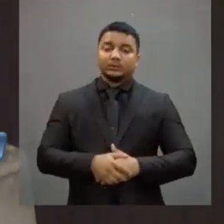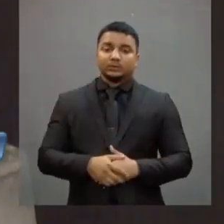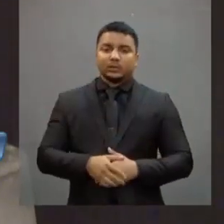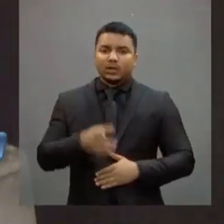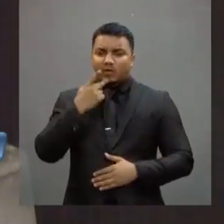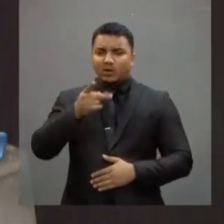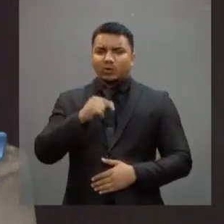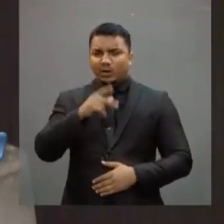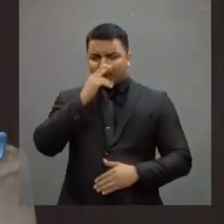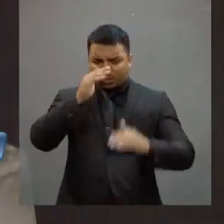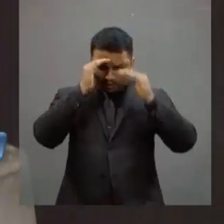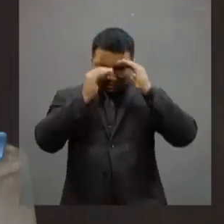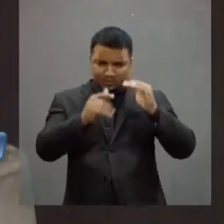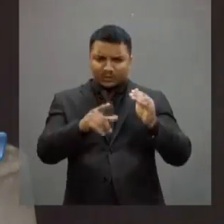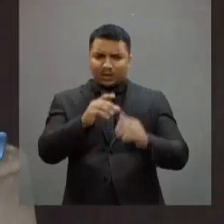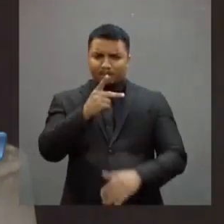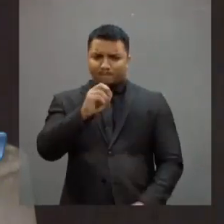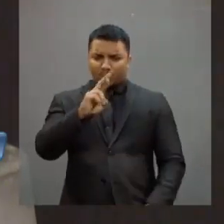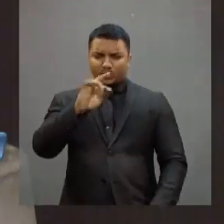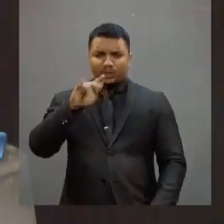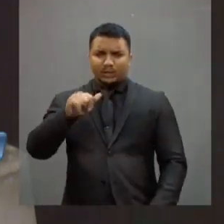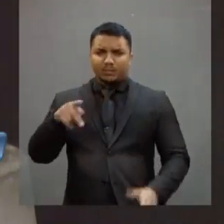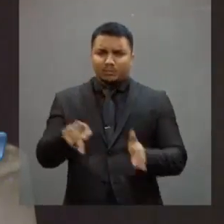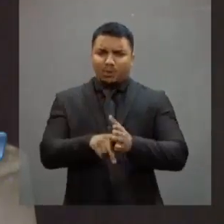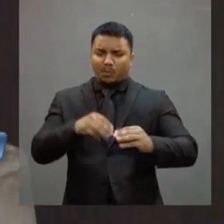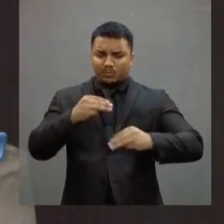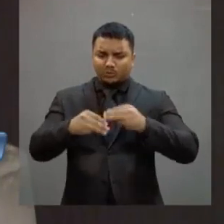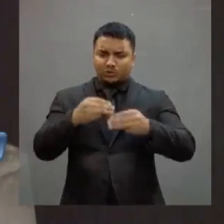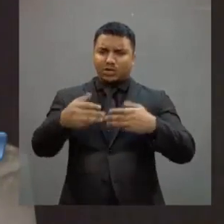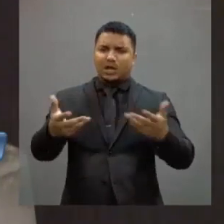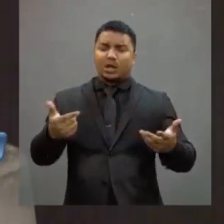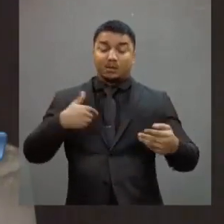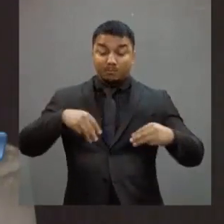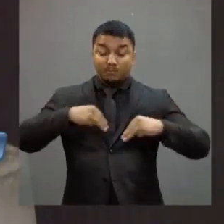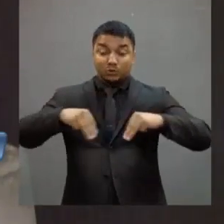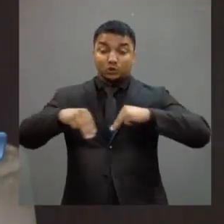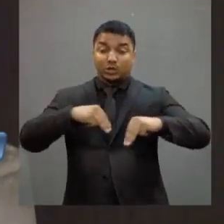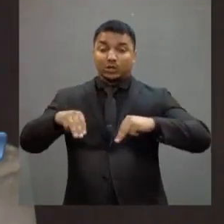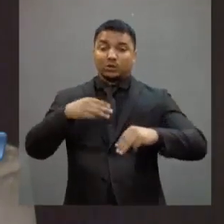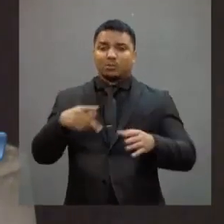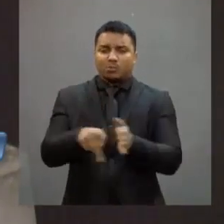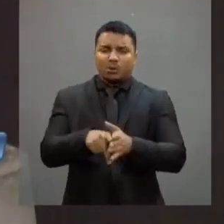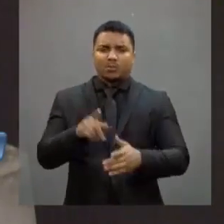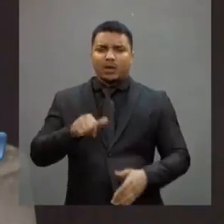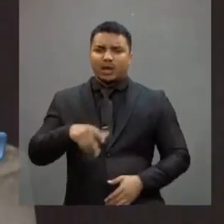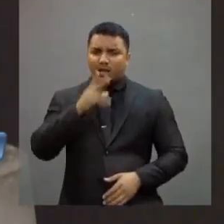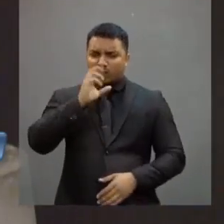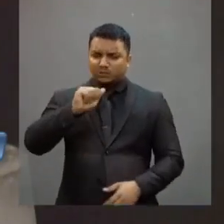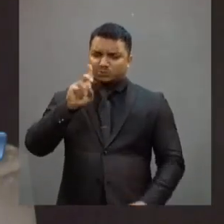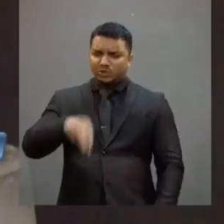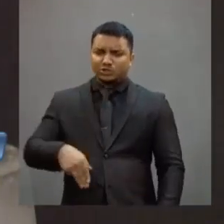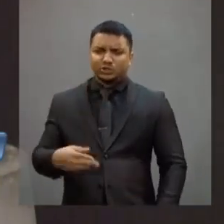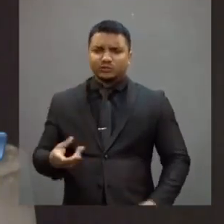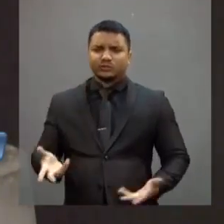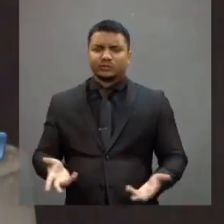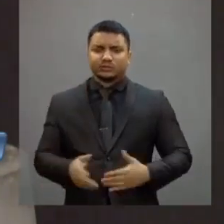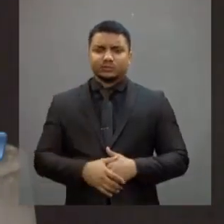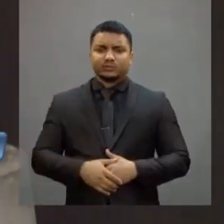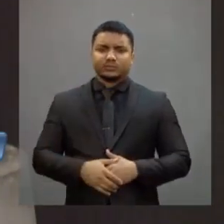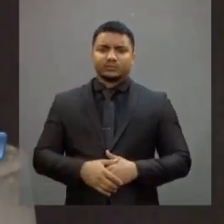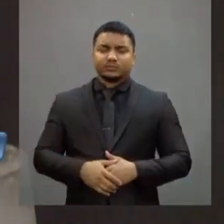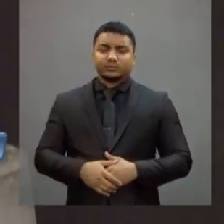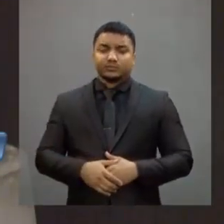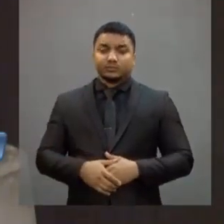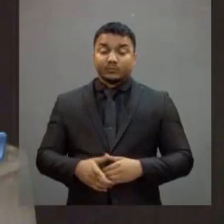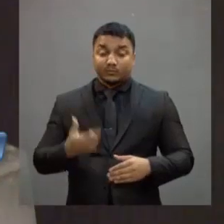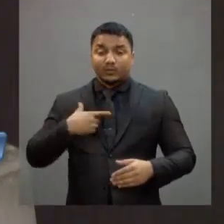Dizer que está obedecendo uma portaria ministerial, uma norma precária administrativa, eu sei que os procuradores